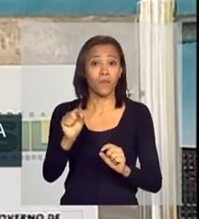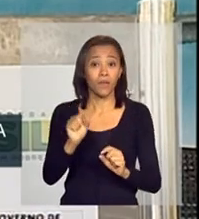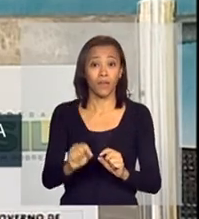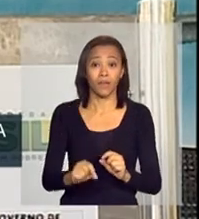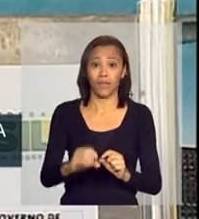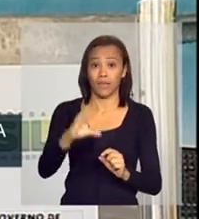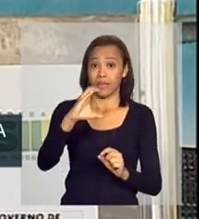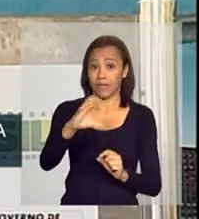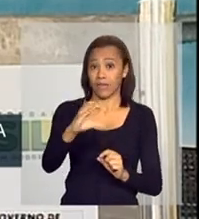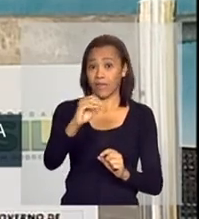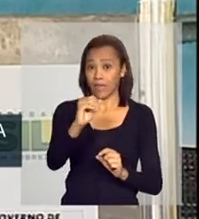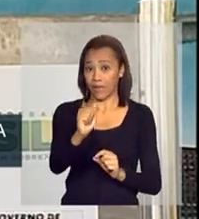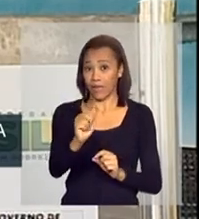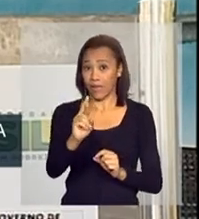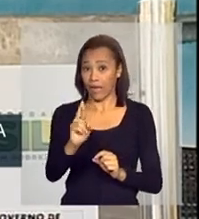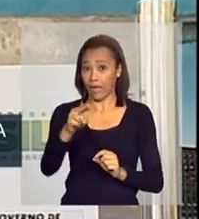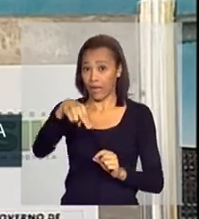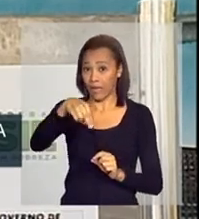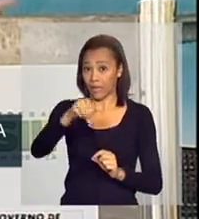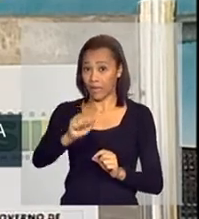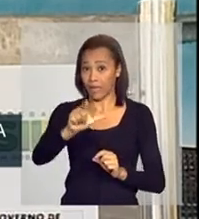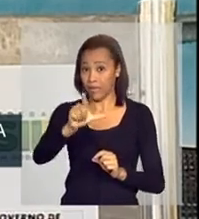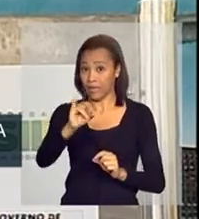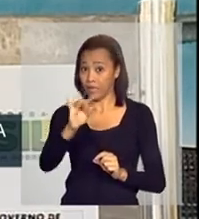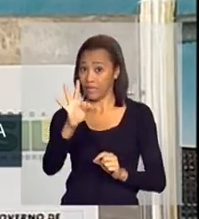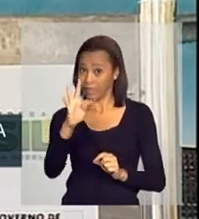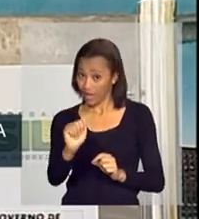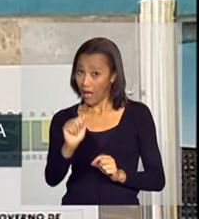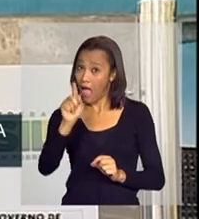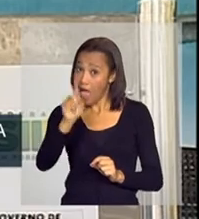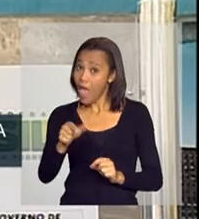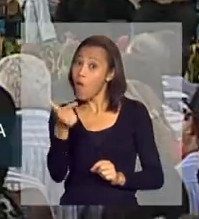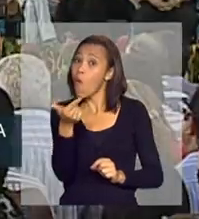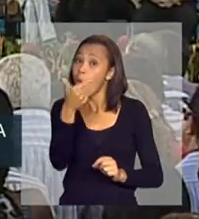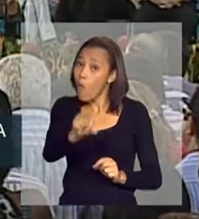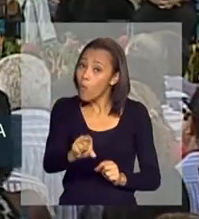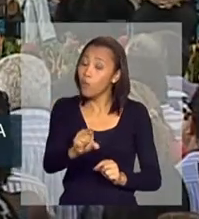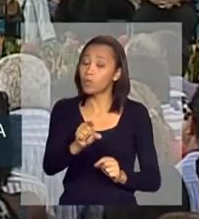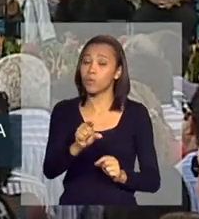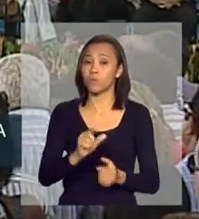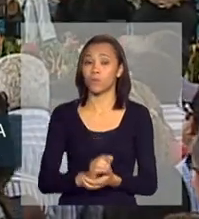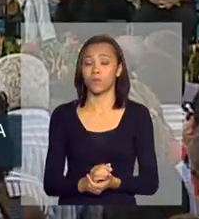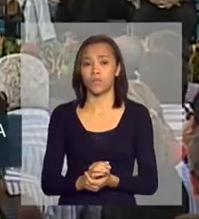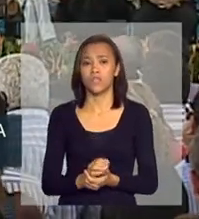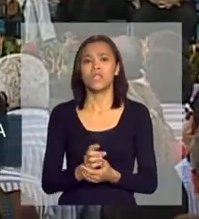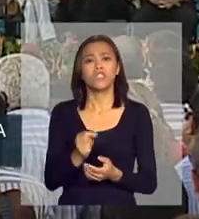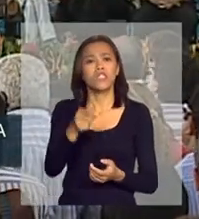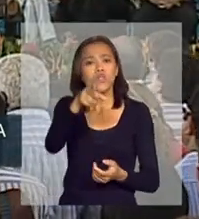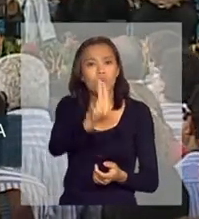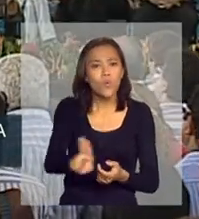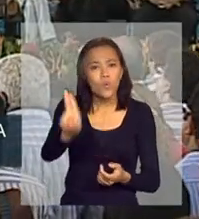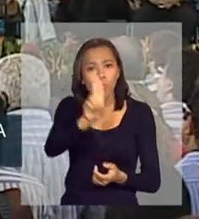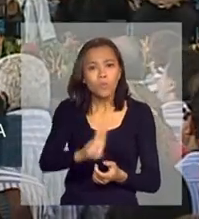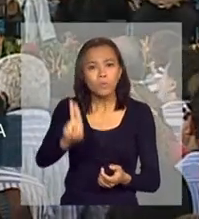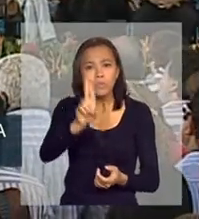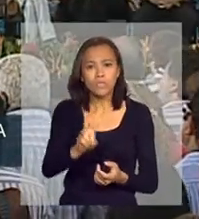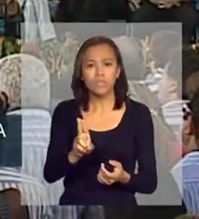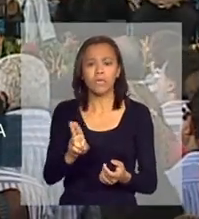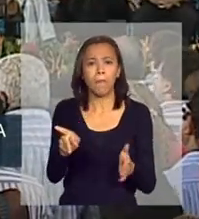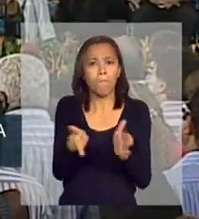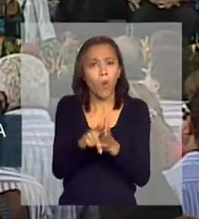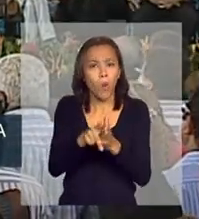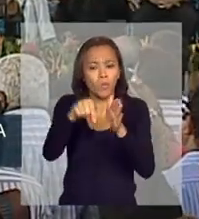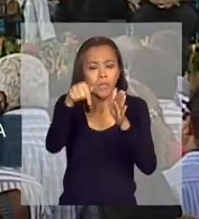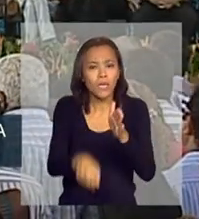Carnalita. Porque a Carnalita é outro processo que usa uma riqueza aqui do